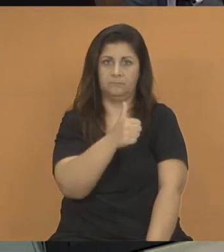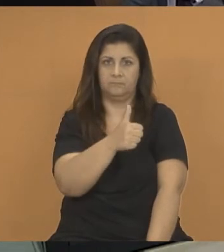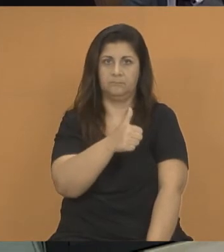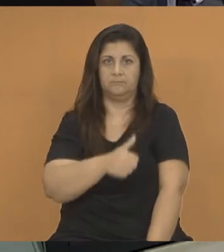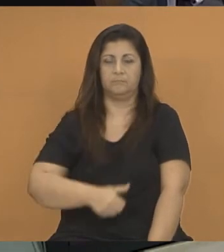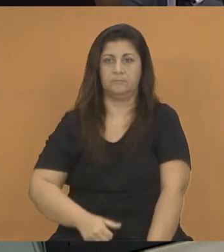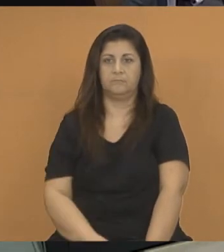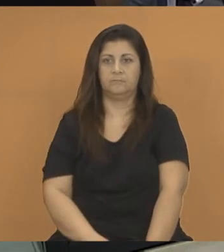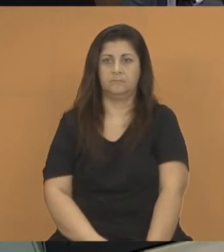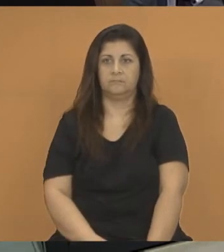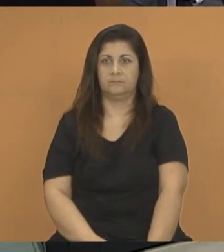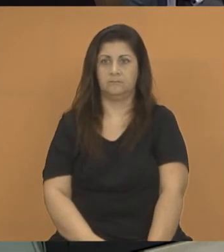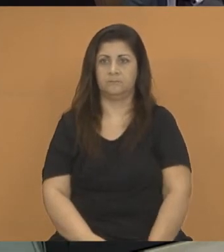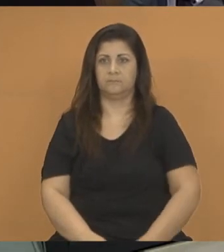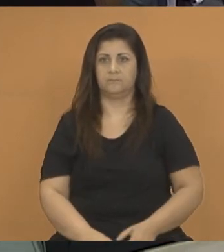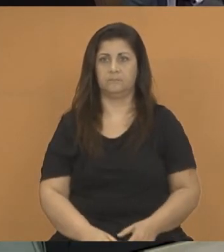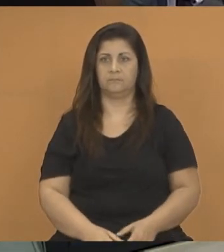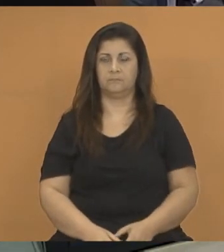Favorável.